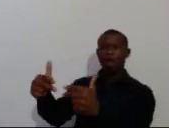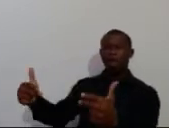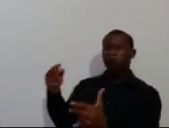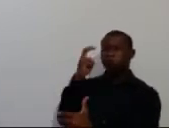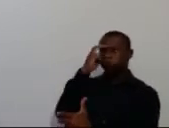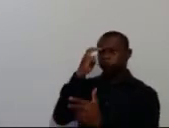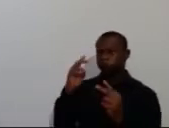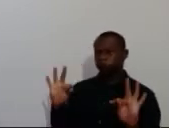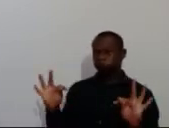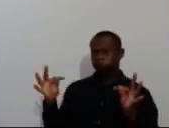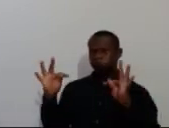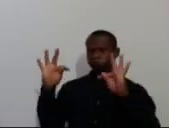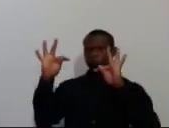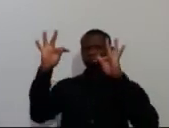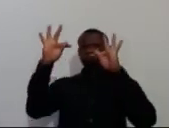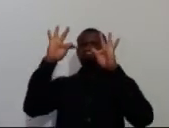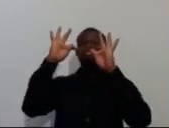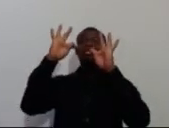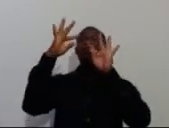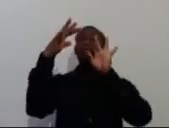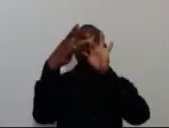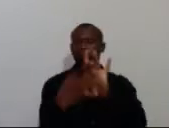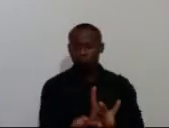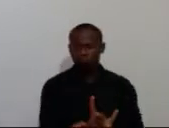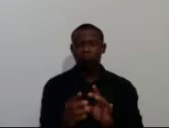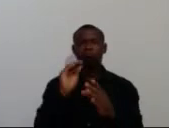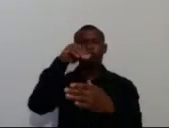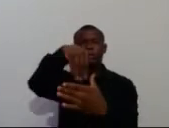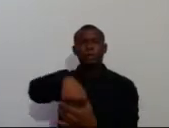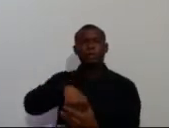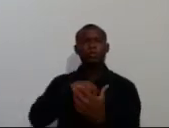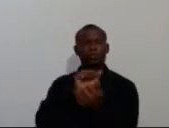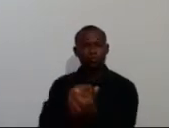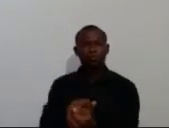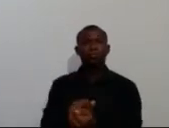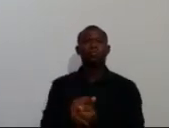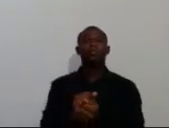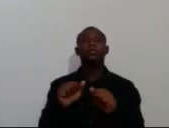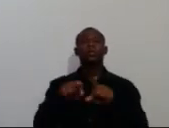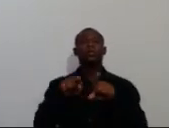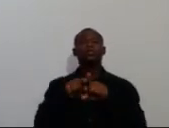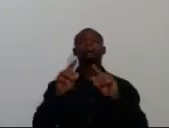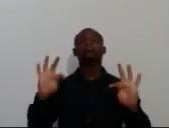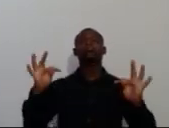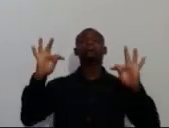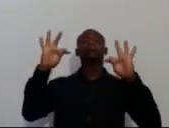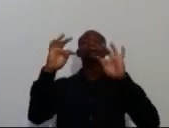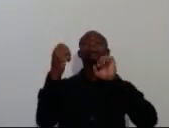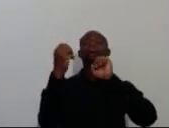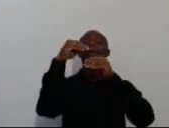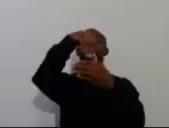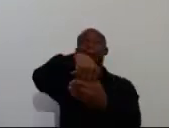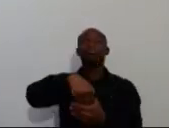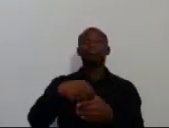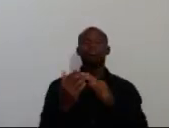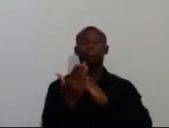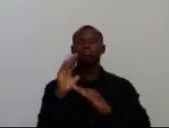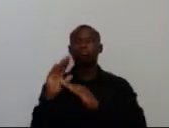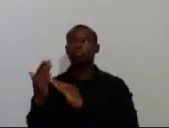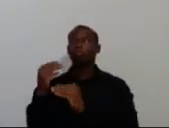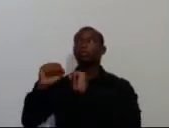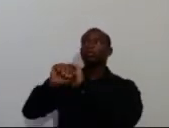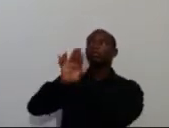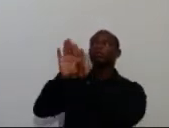se faz presente para impulsionar a nossa realidade, as nossas possibilidades, o O SENAC tem